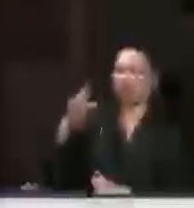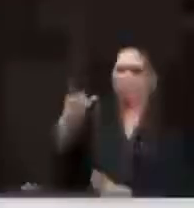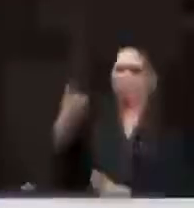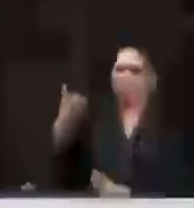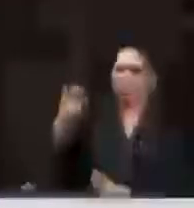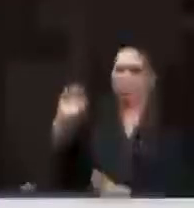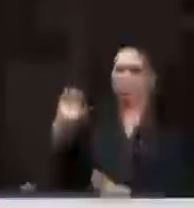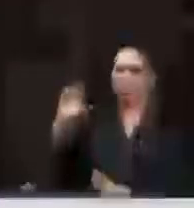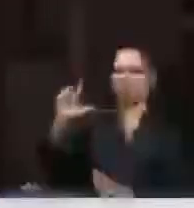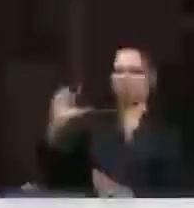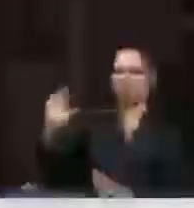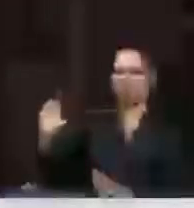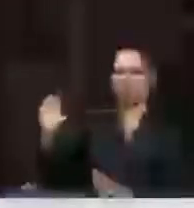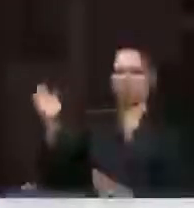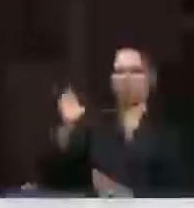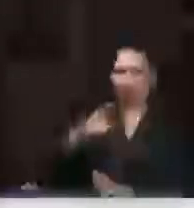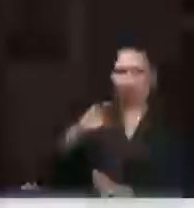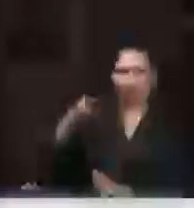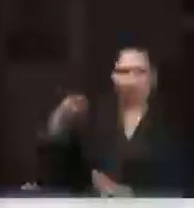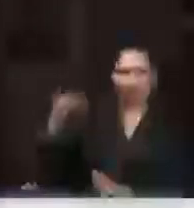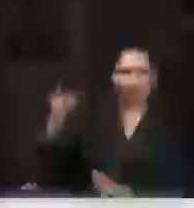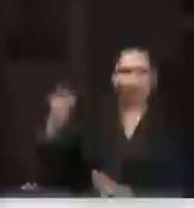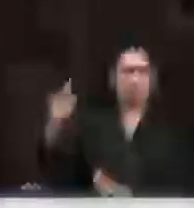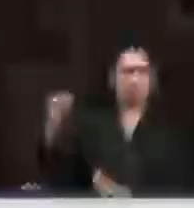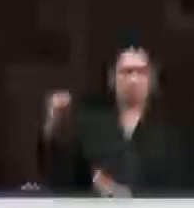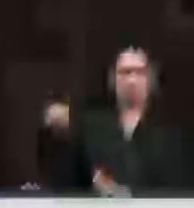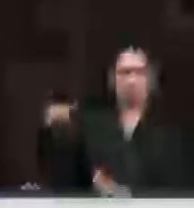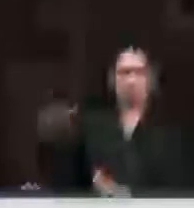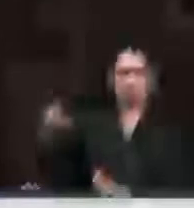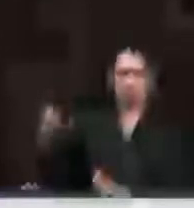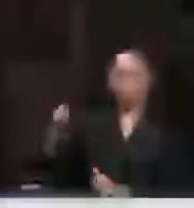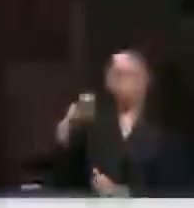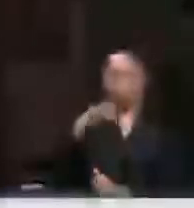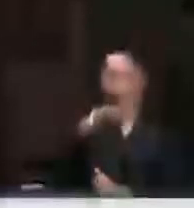cujo assassinato ainda está